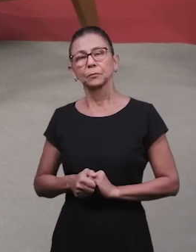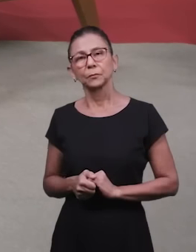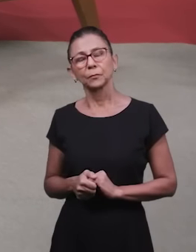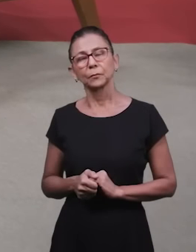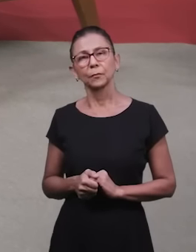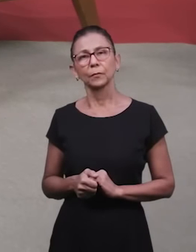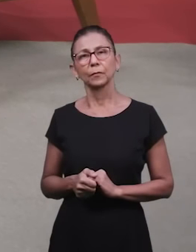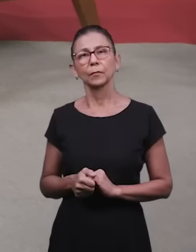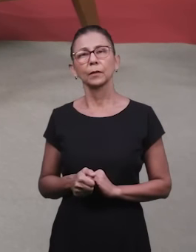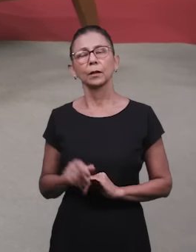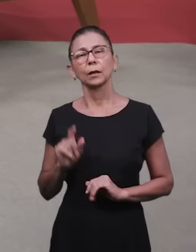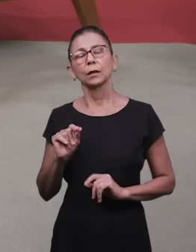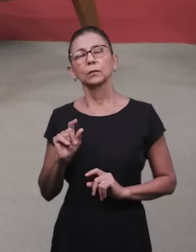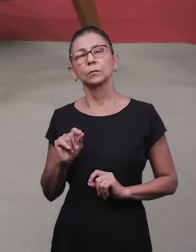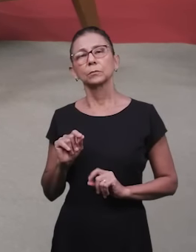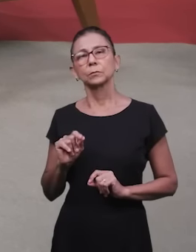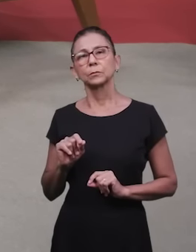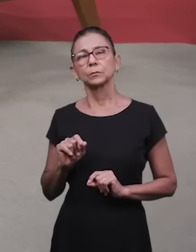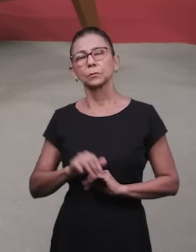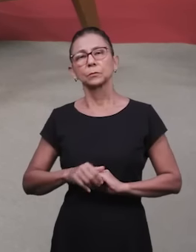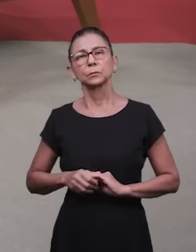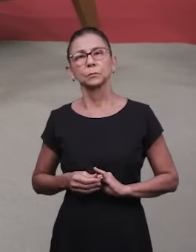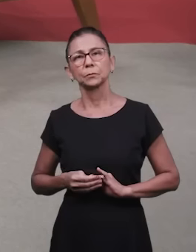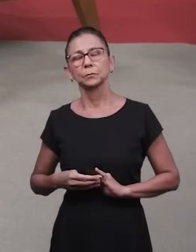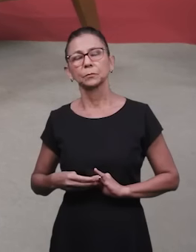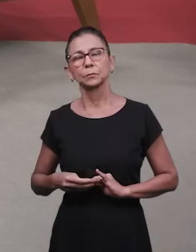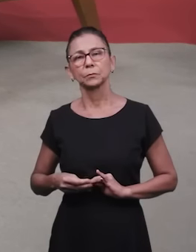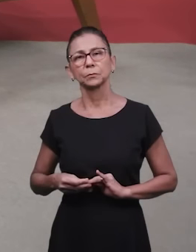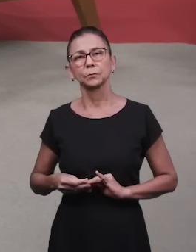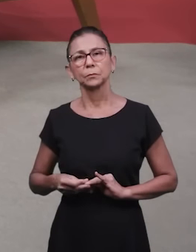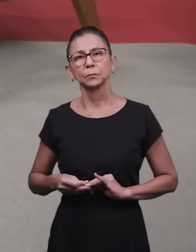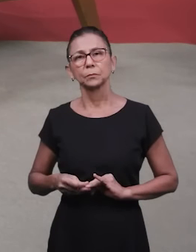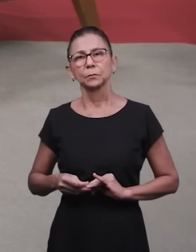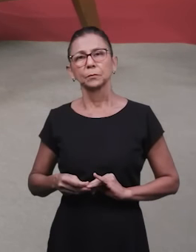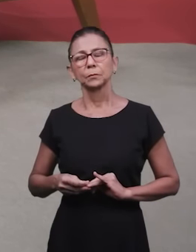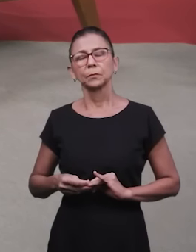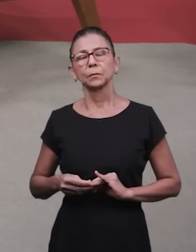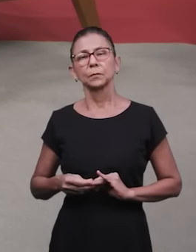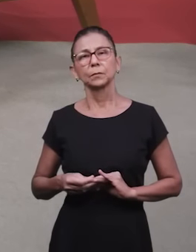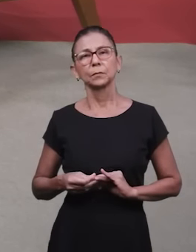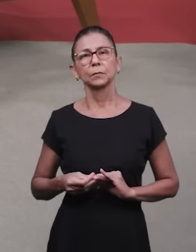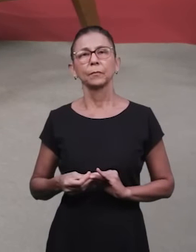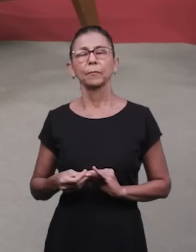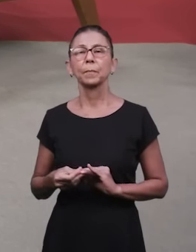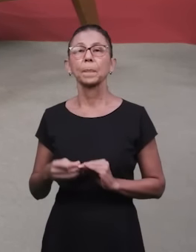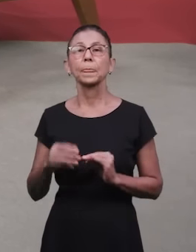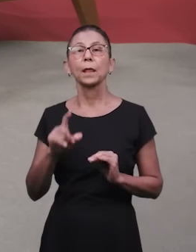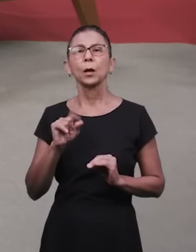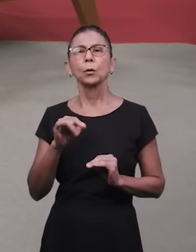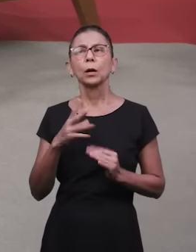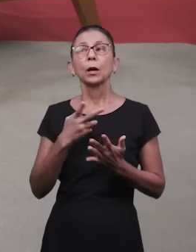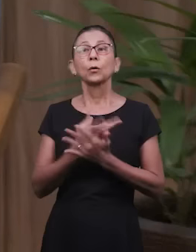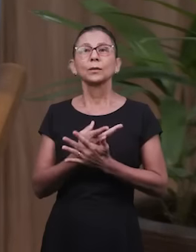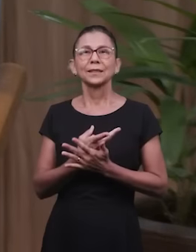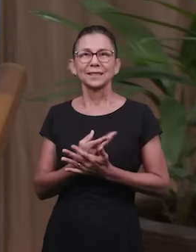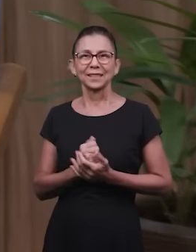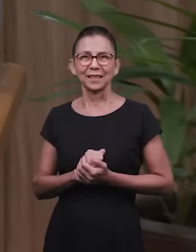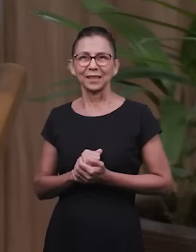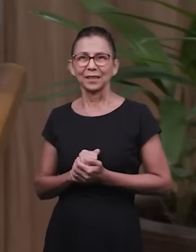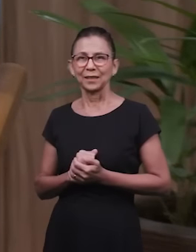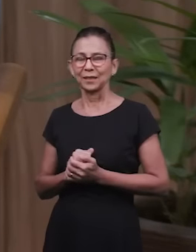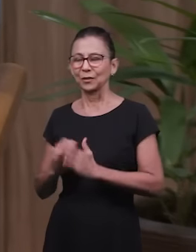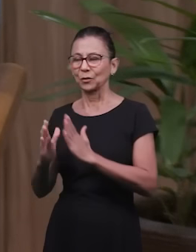é um aspecto que profeticamente aponta para o momento pós-arrebatamento da igreja. Esse encontro